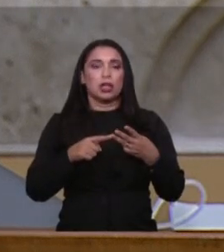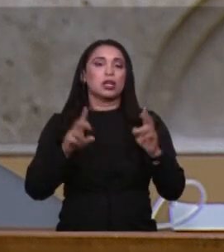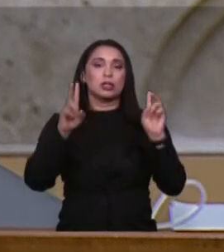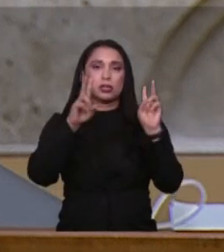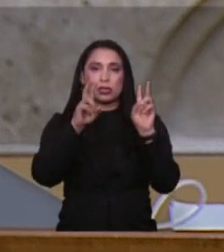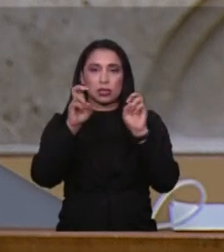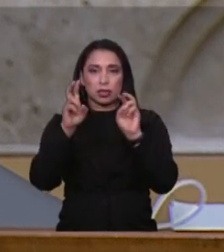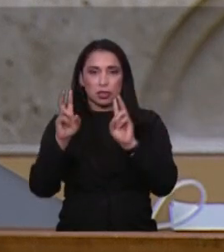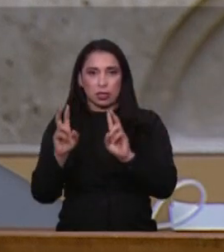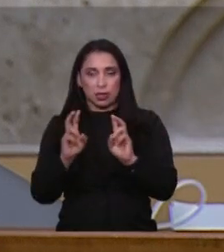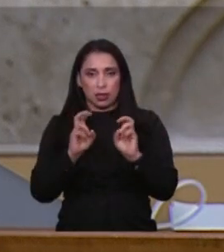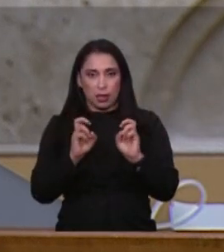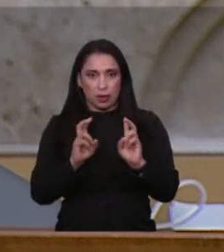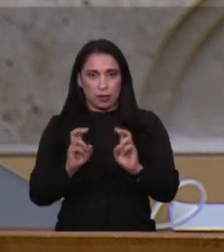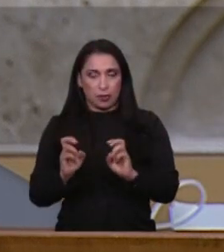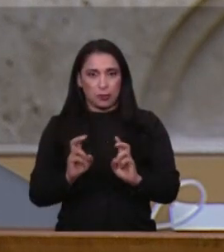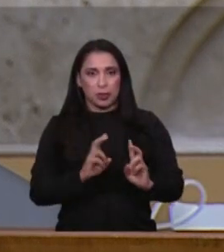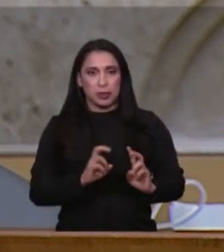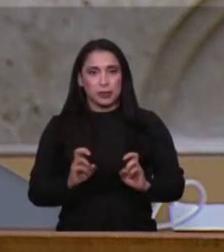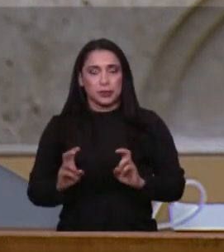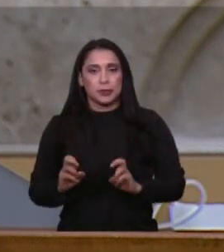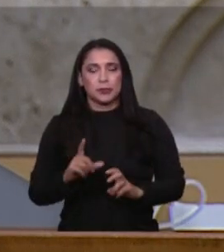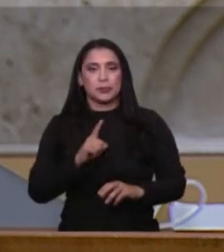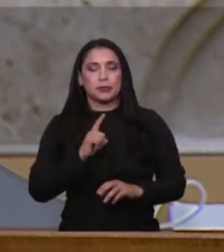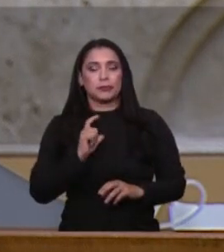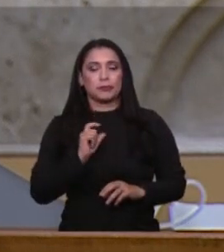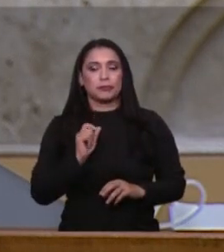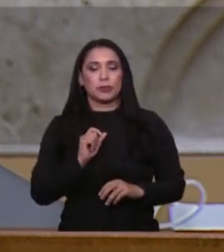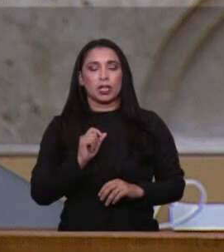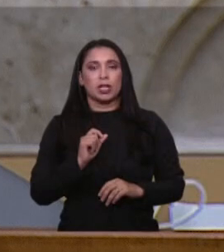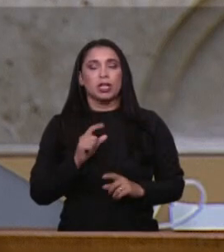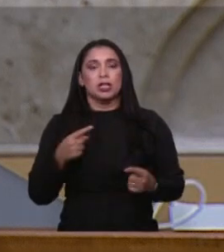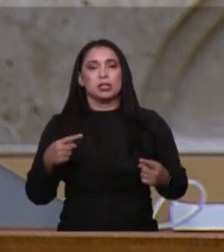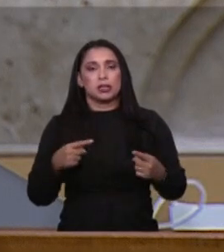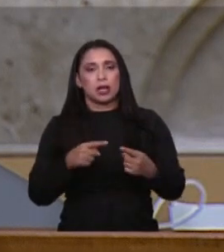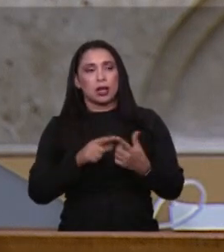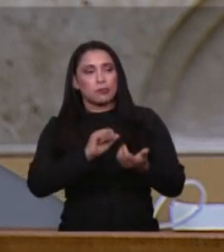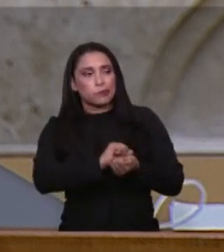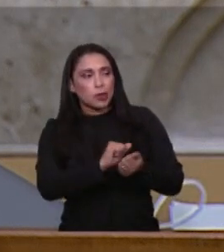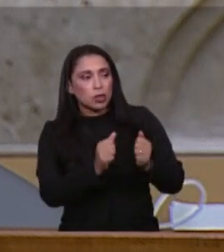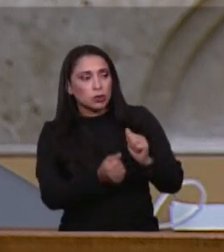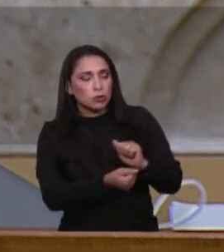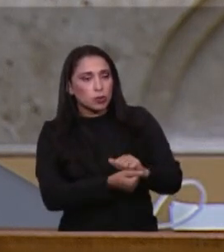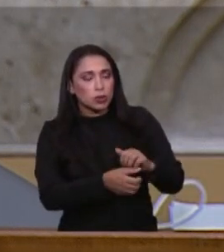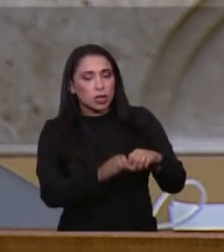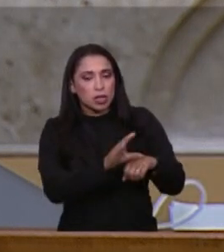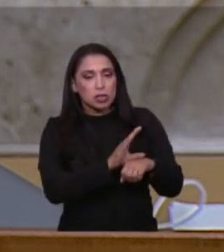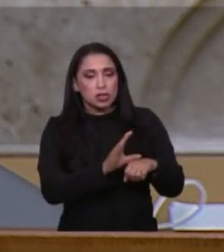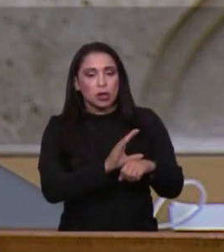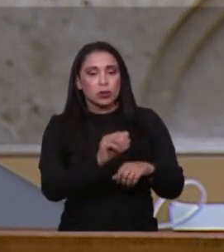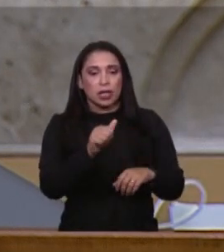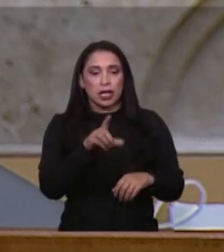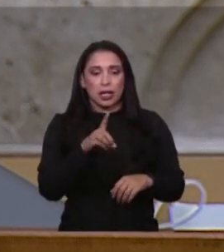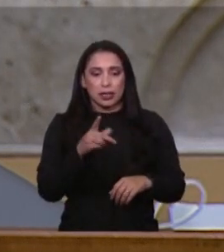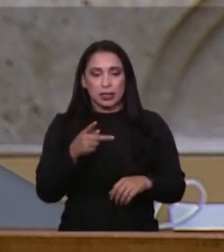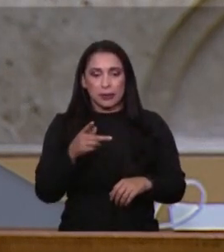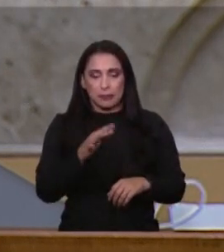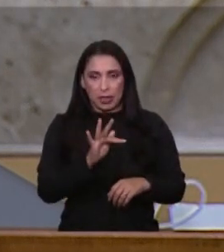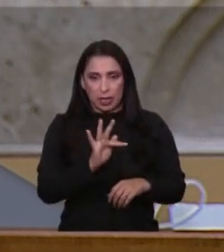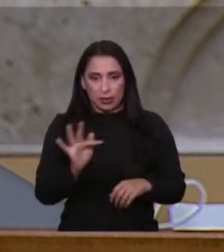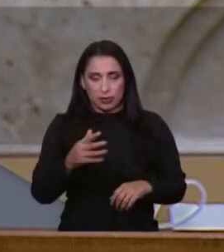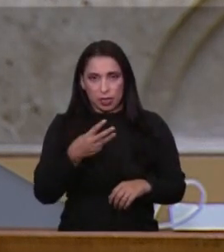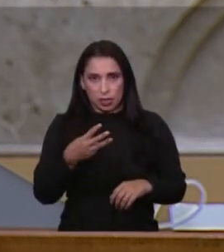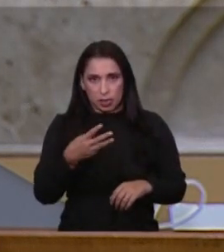primeira, se a rejeição da modulação dos efeitos da decisão proferida na ADPF